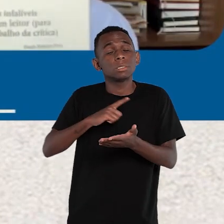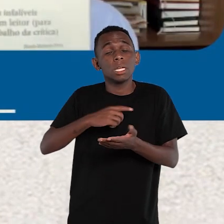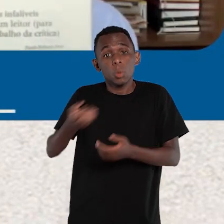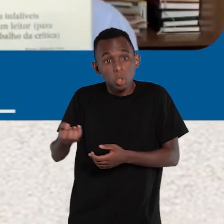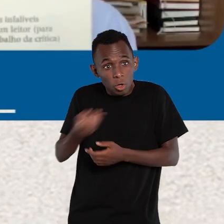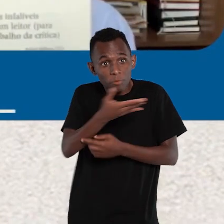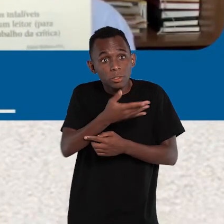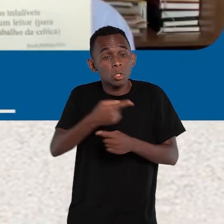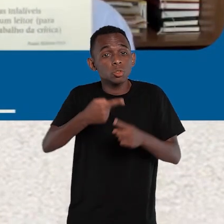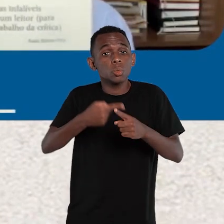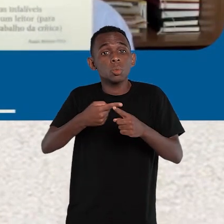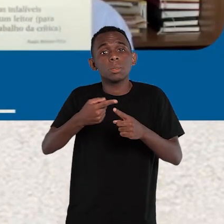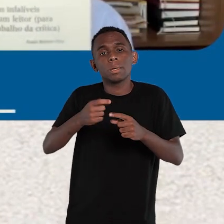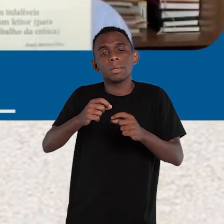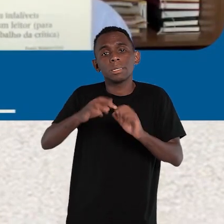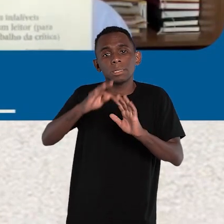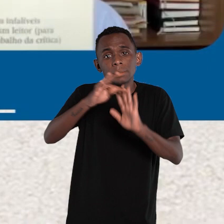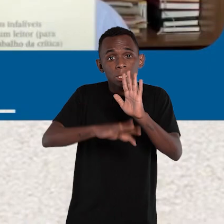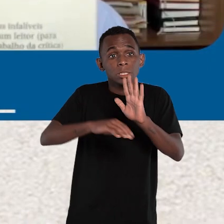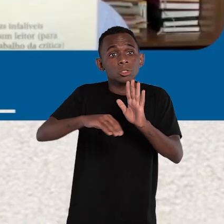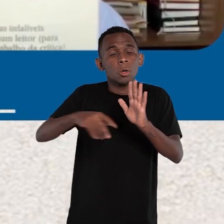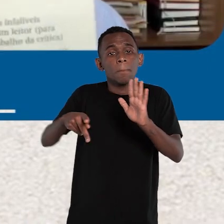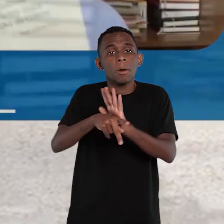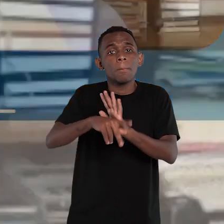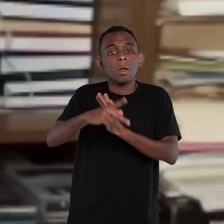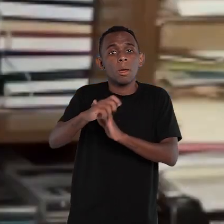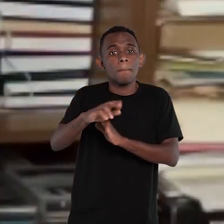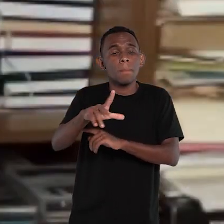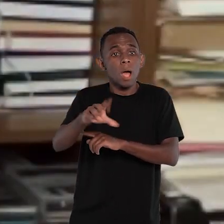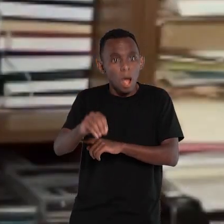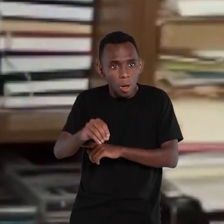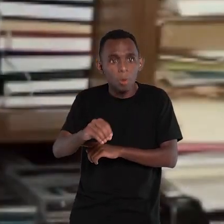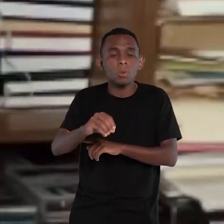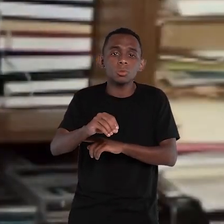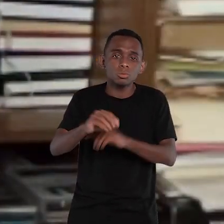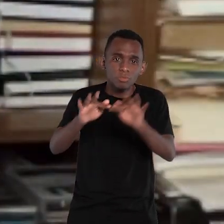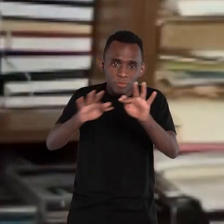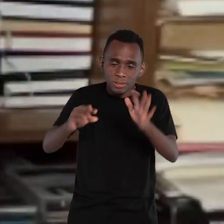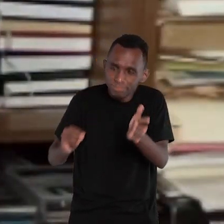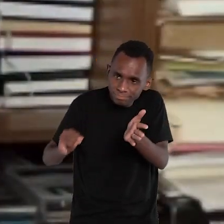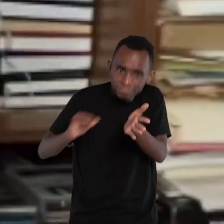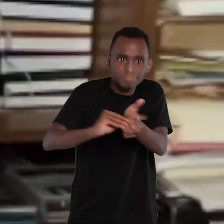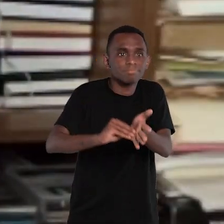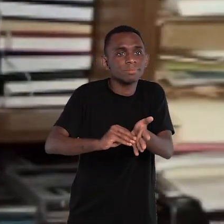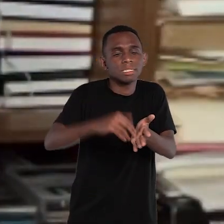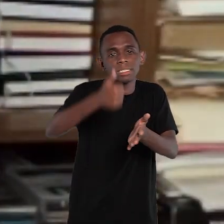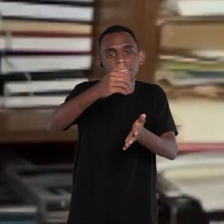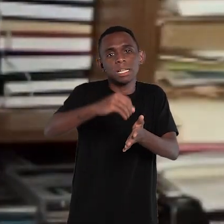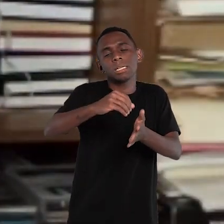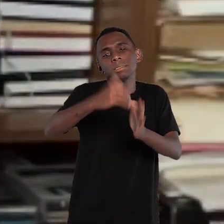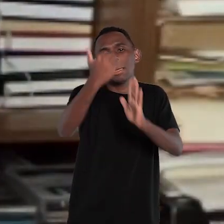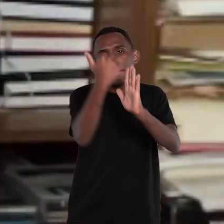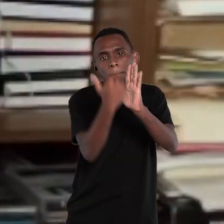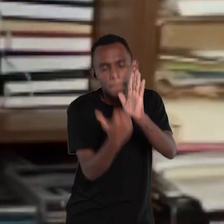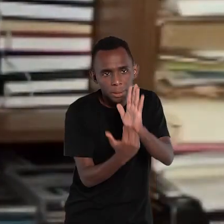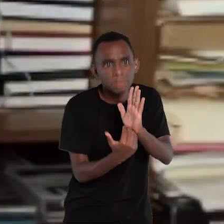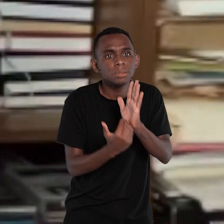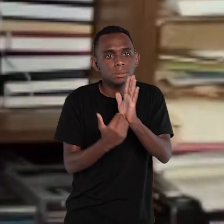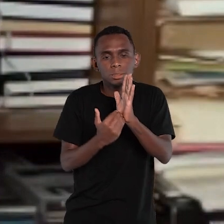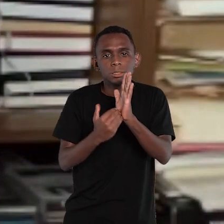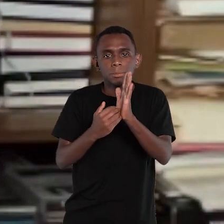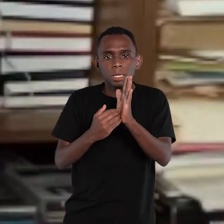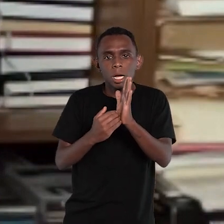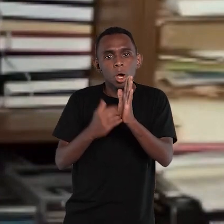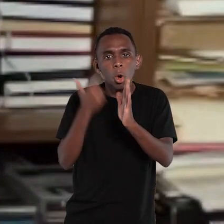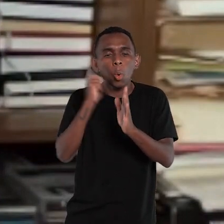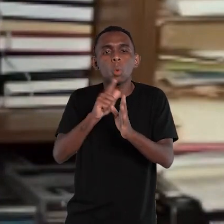aqui, escrita pelo Paulo Roberto Pires, que resolveu parafrasear um dos contos, 10 maneiras infalíveis de